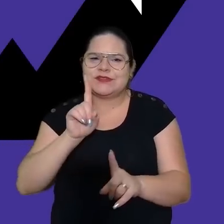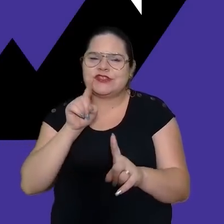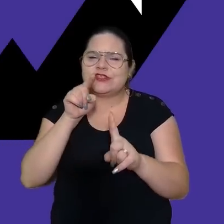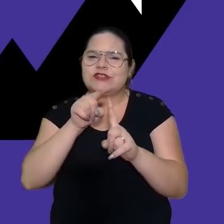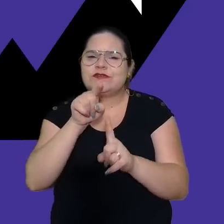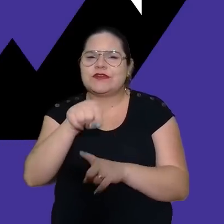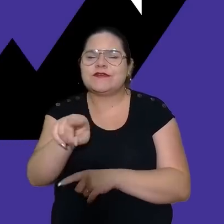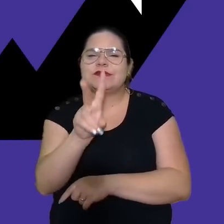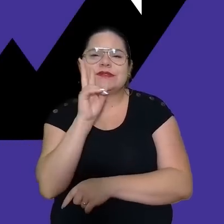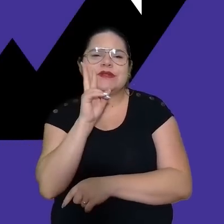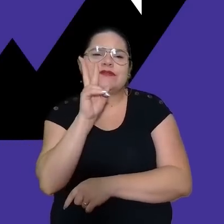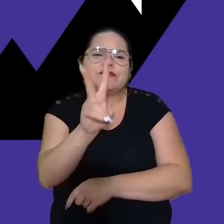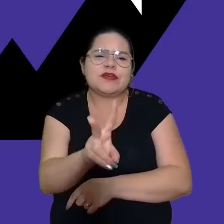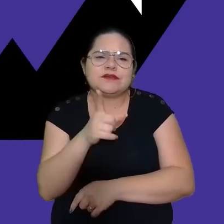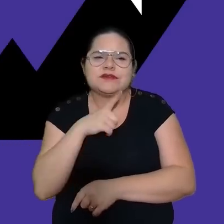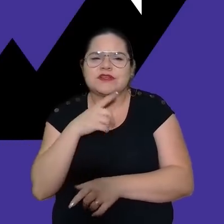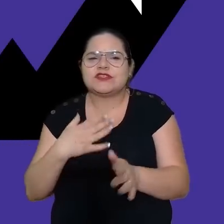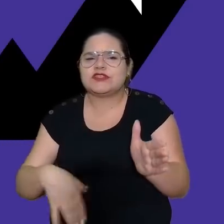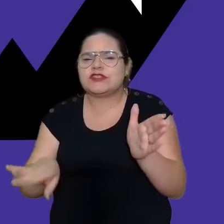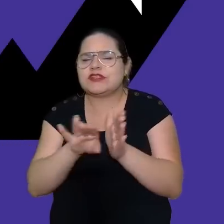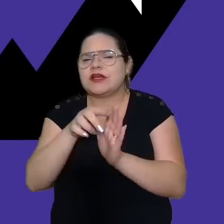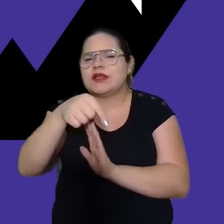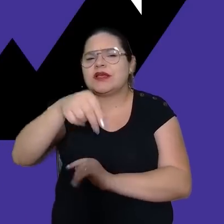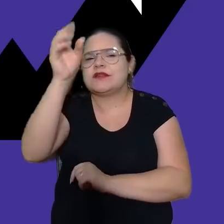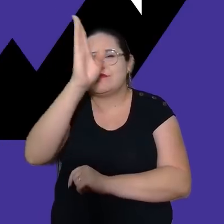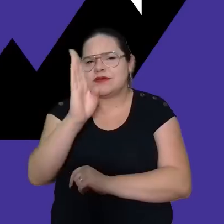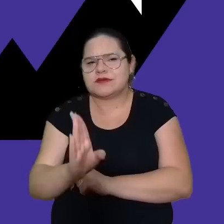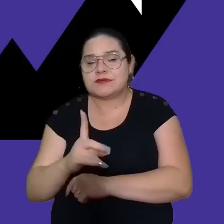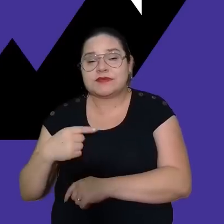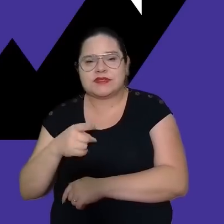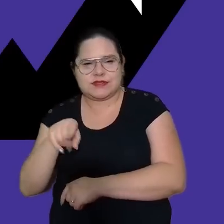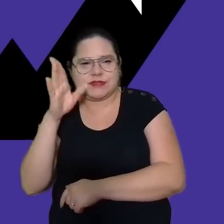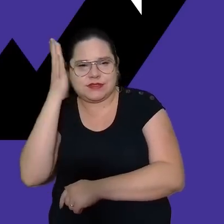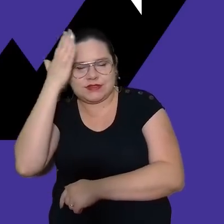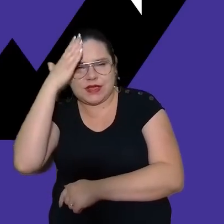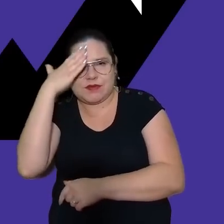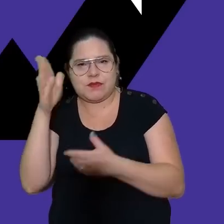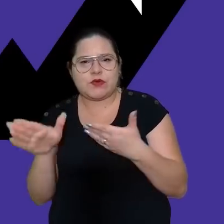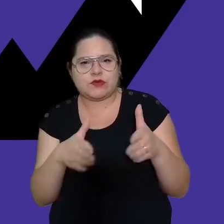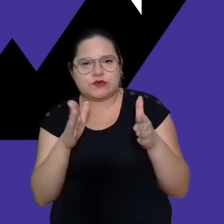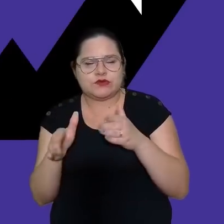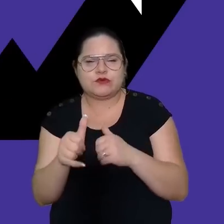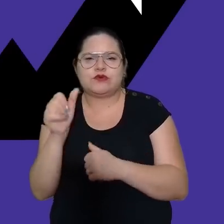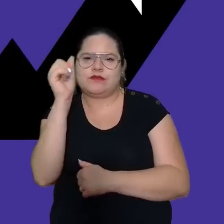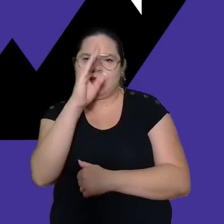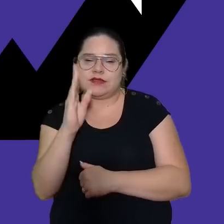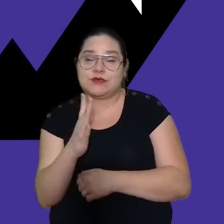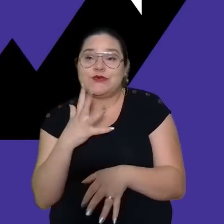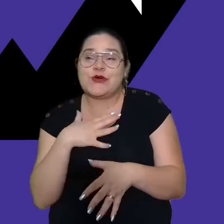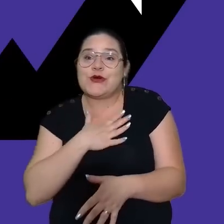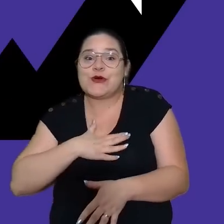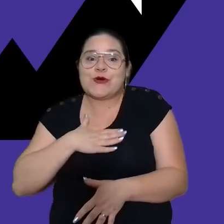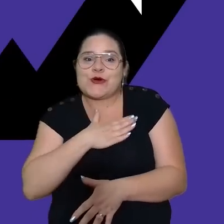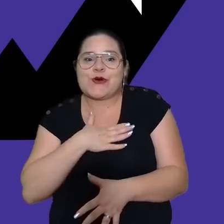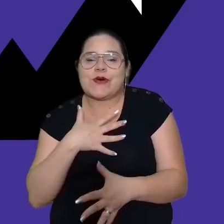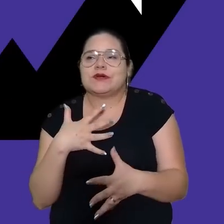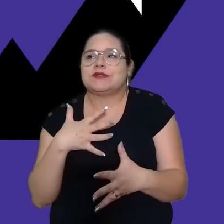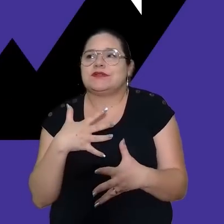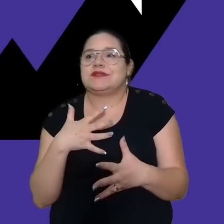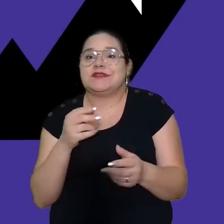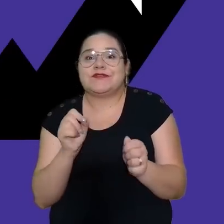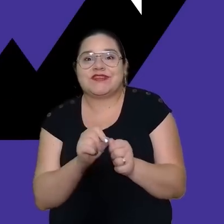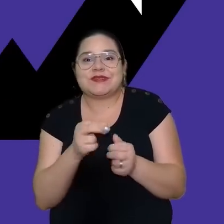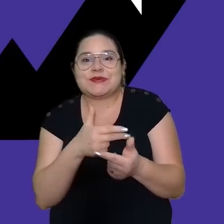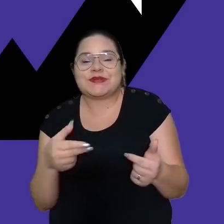vendo que está chegando aqui no Brasil? A gente sabe que o produtor rural brasileiro tradicionalmente gosta de abraçar inovações,